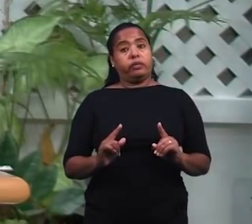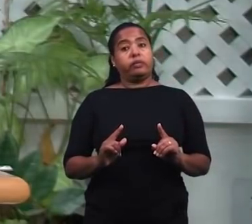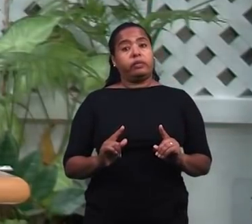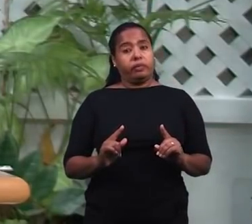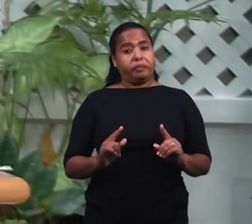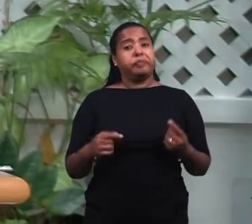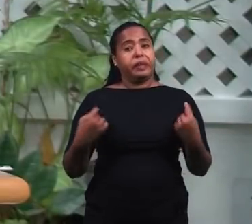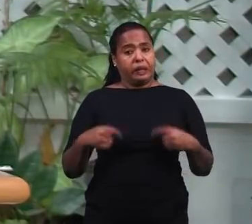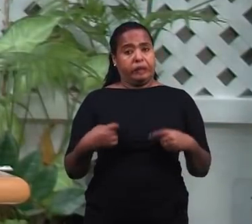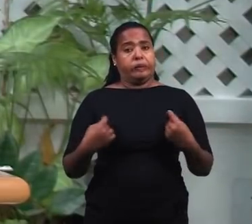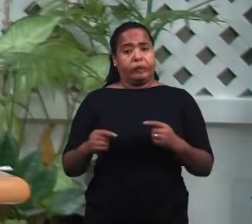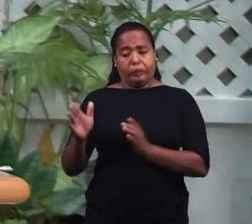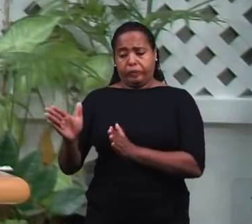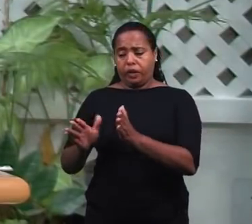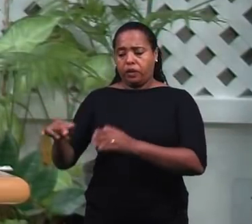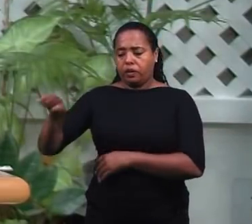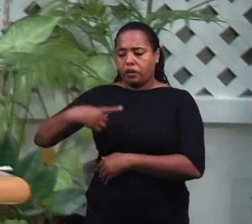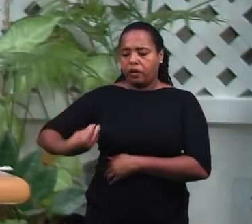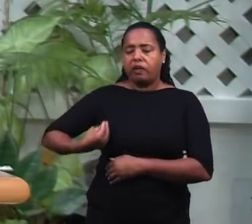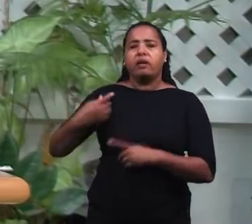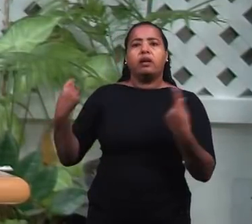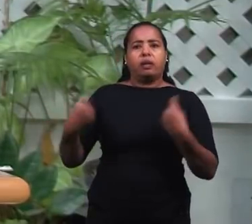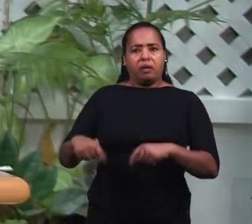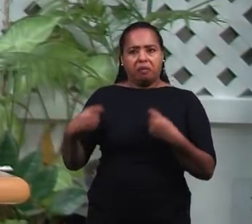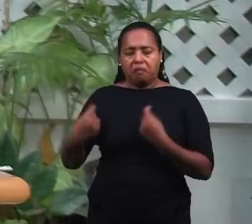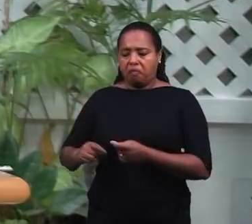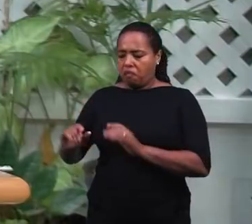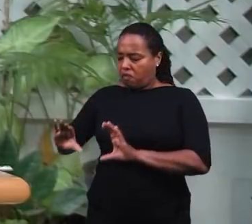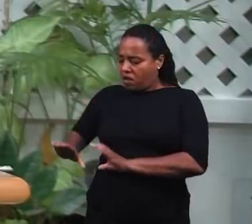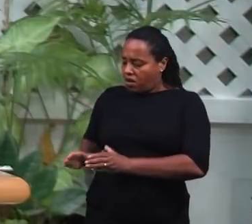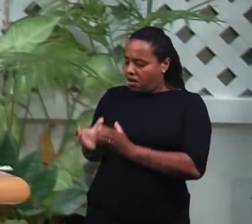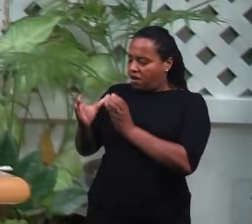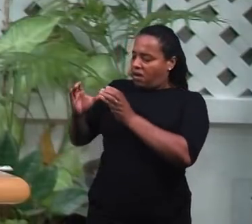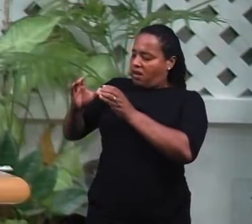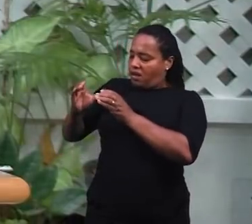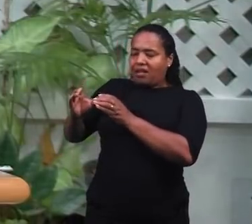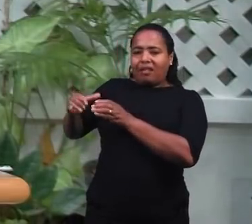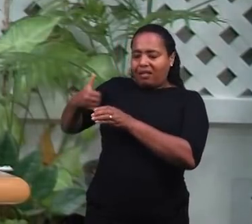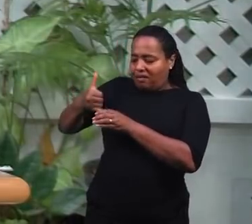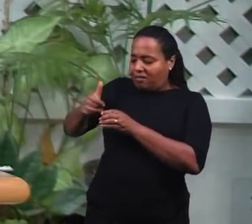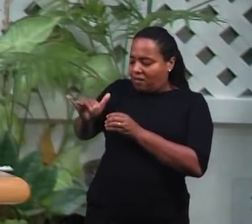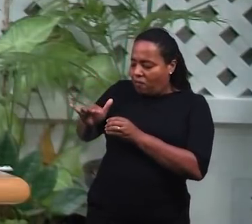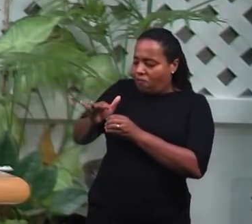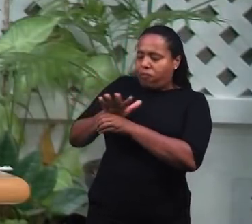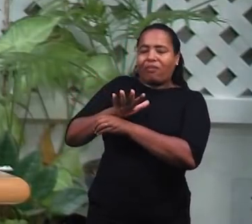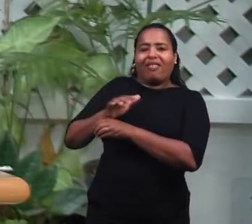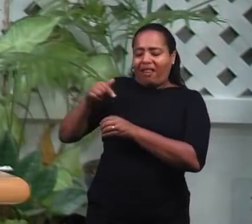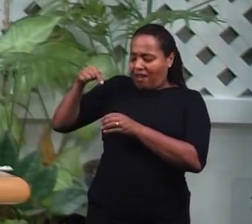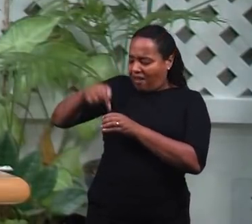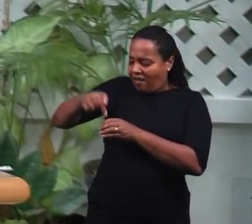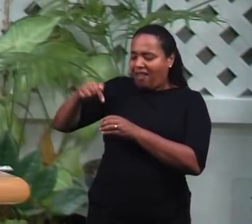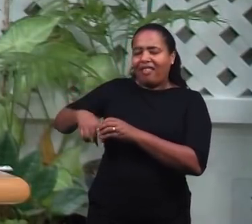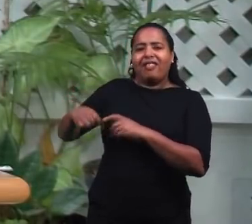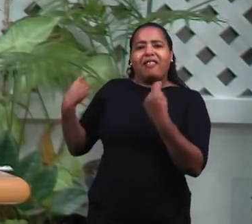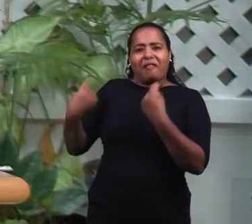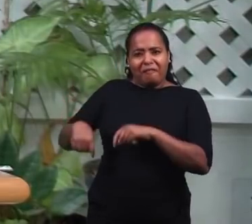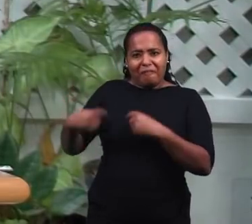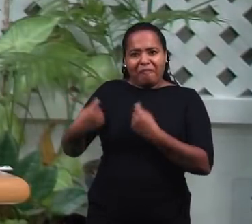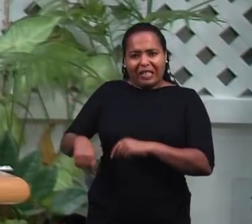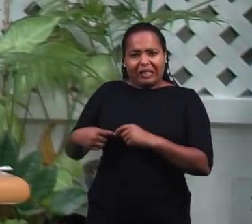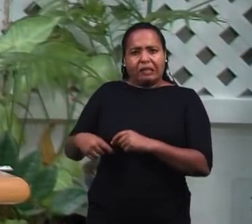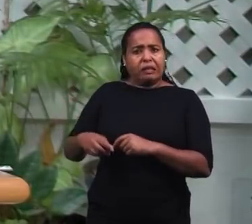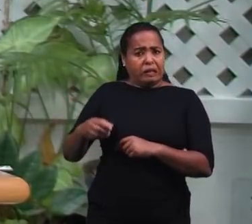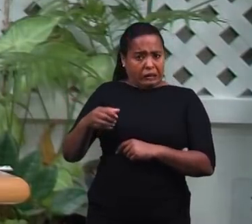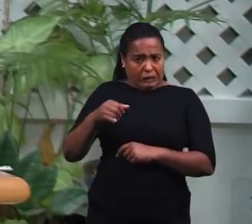é necessária a reserva. A igreja, nessa hora, se ela não tiver a reserva do óleo do Espírito Santo, ela